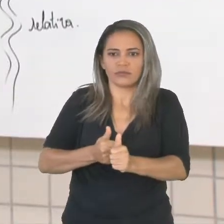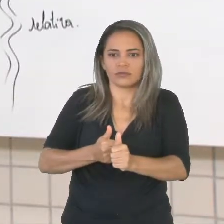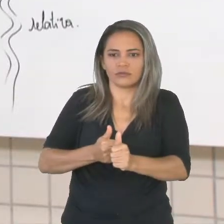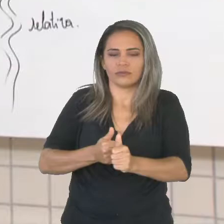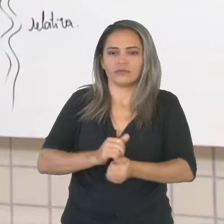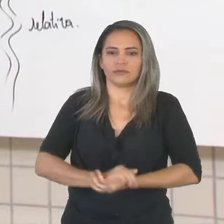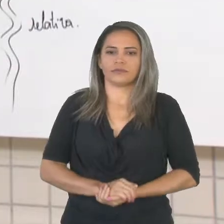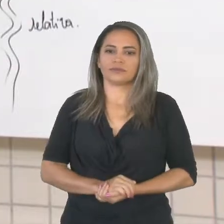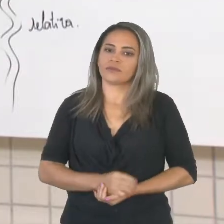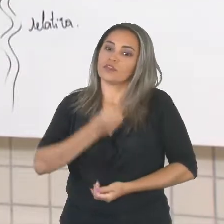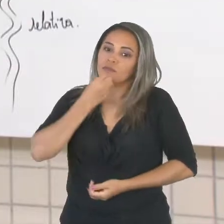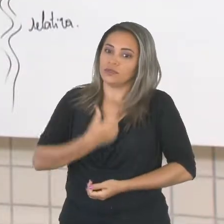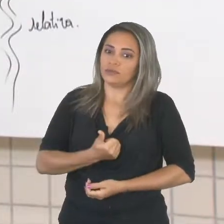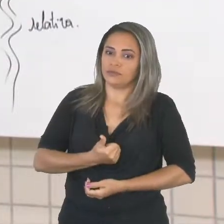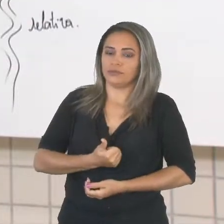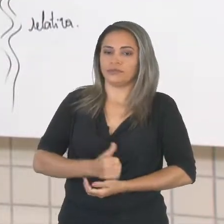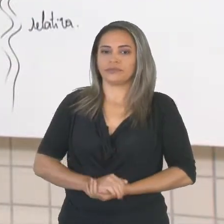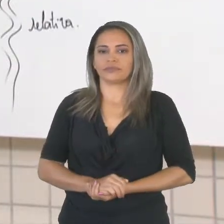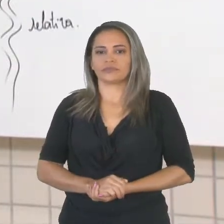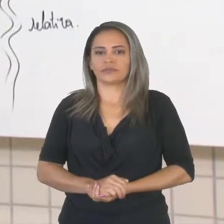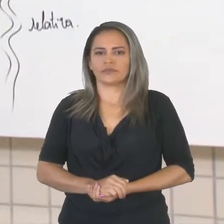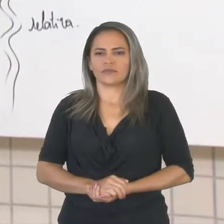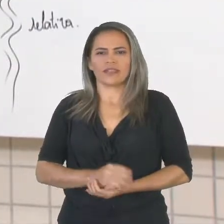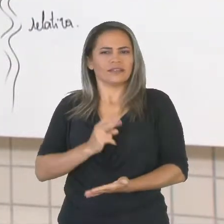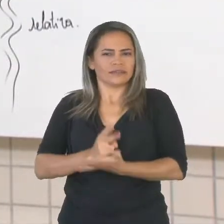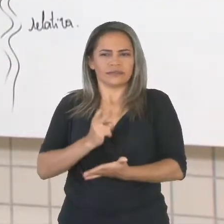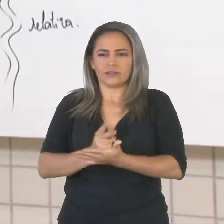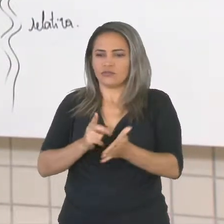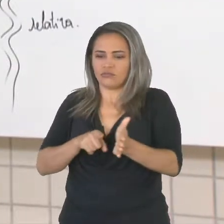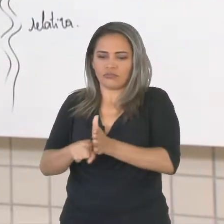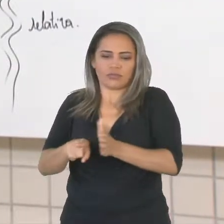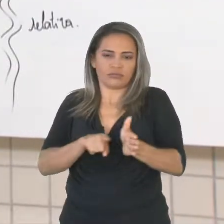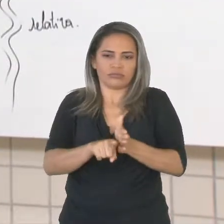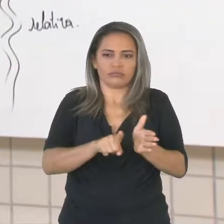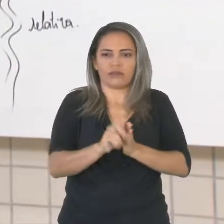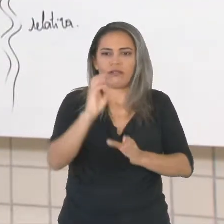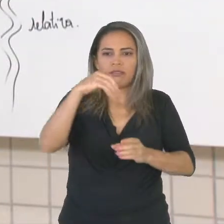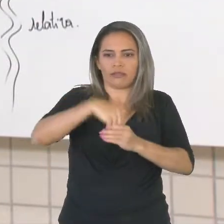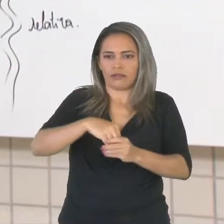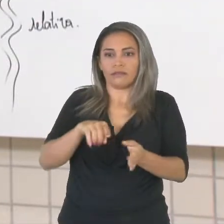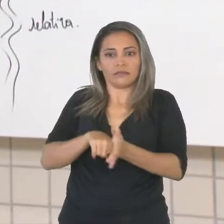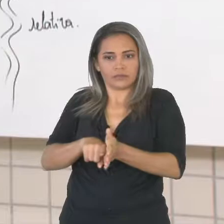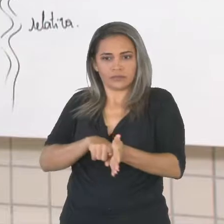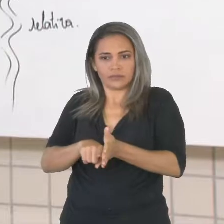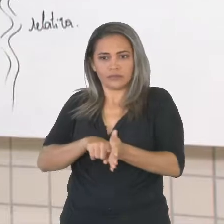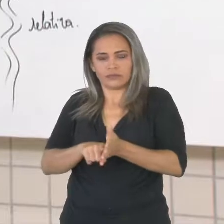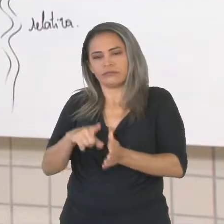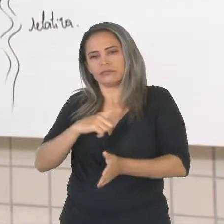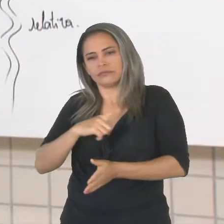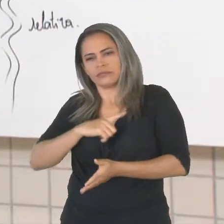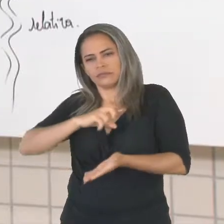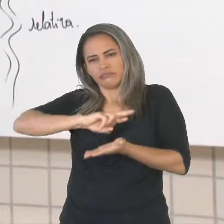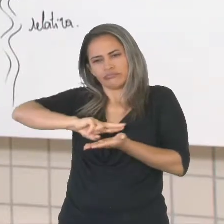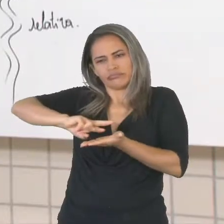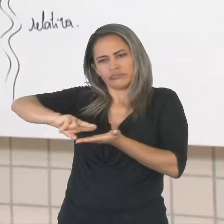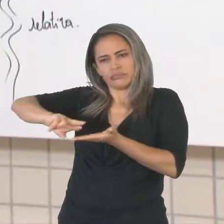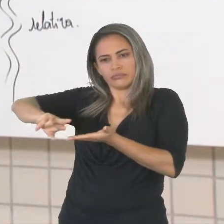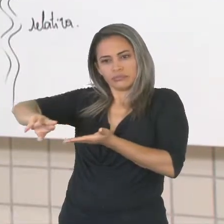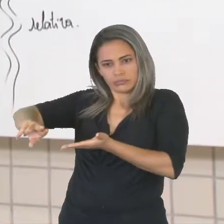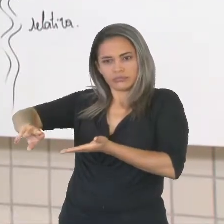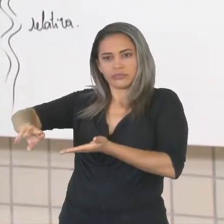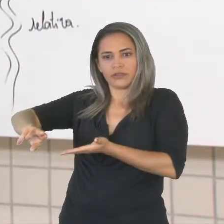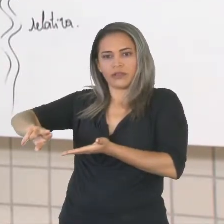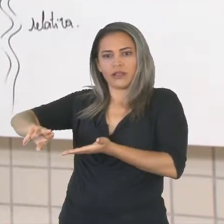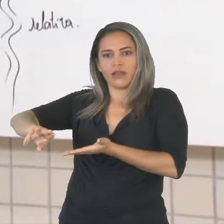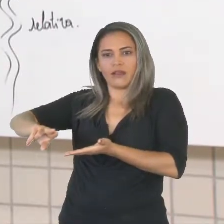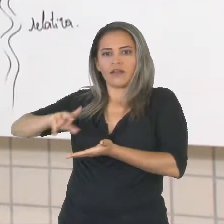bem? Bom, toda vez que eu faço uma pergunta para alguém dentro de alguma pesquisa, existem alguns fatores que me fazem